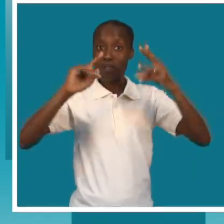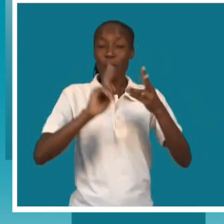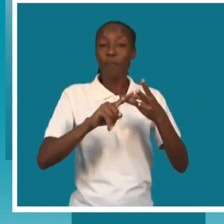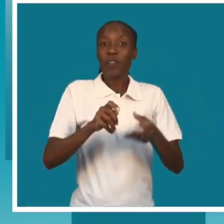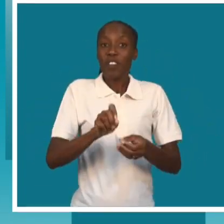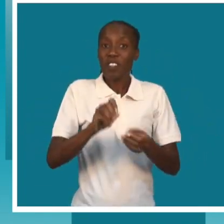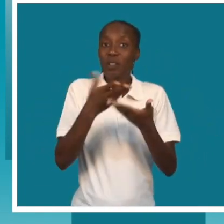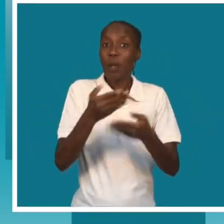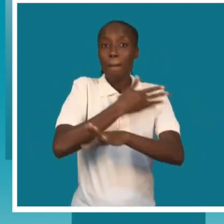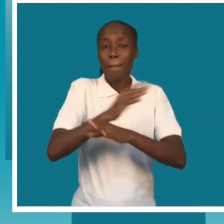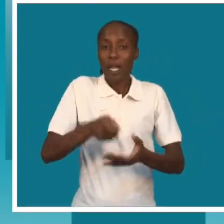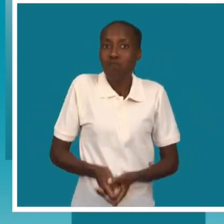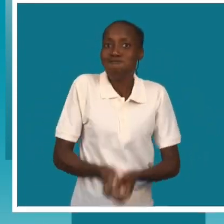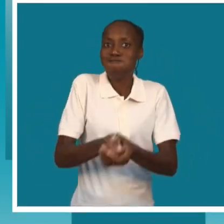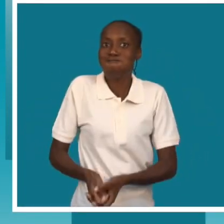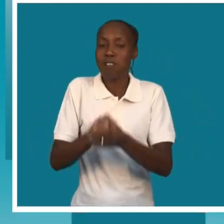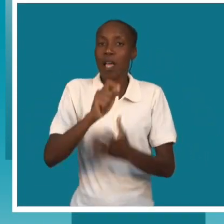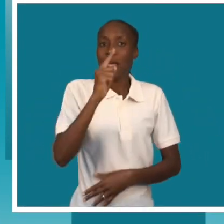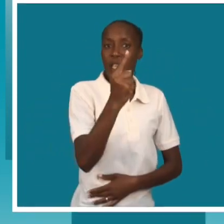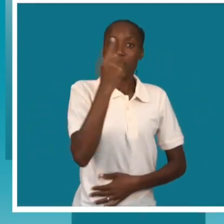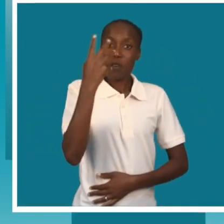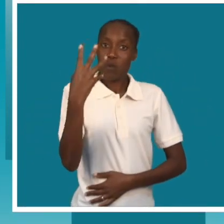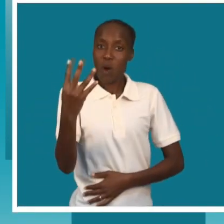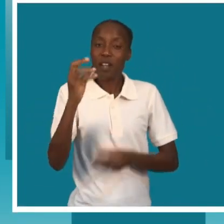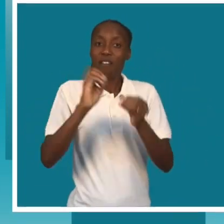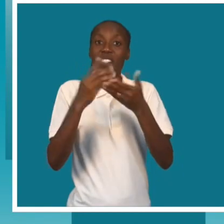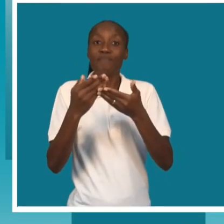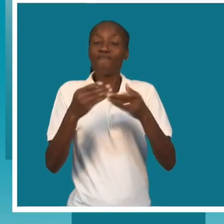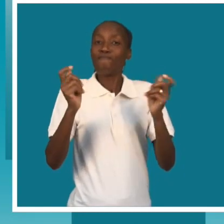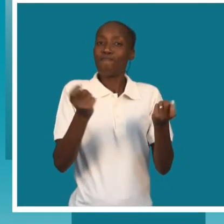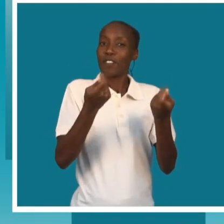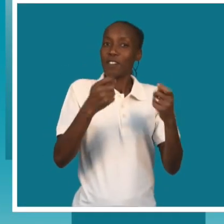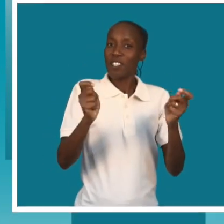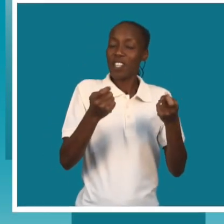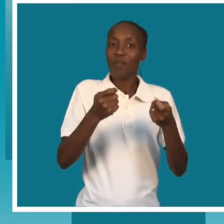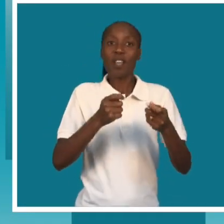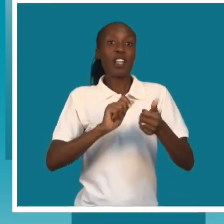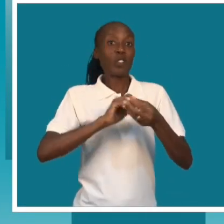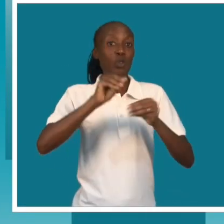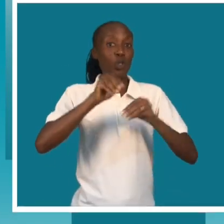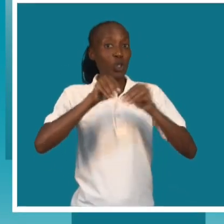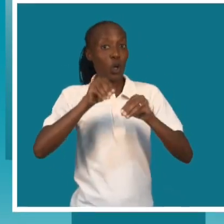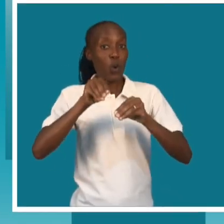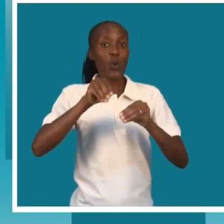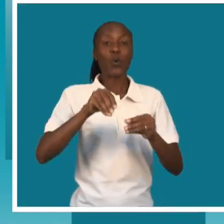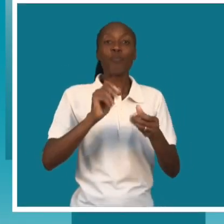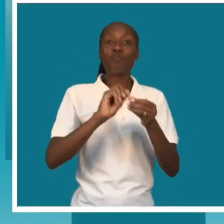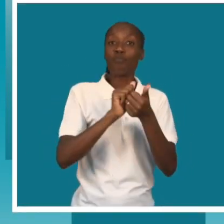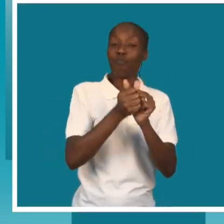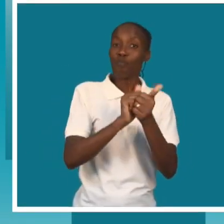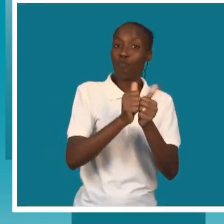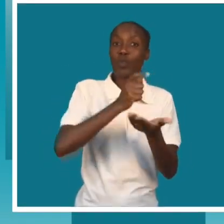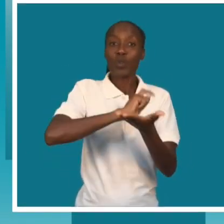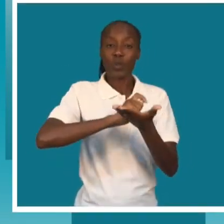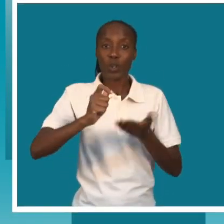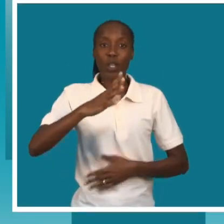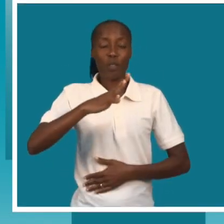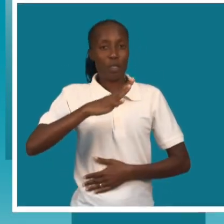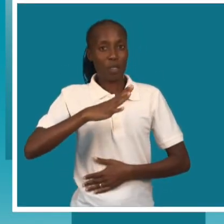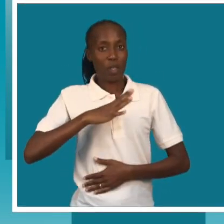vôleibol de praia. A 14ª edição do Festival Nacional dos Jogos Desportivos Escolares